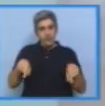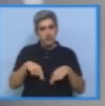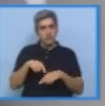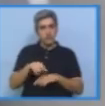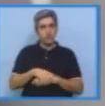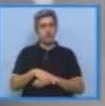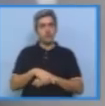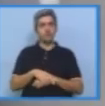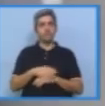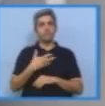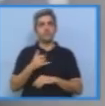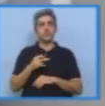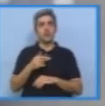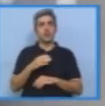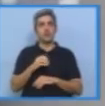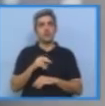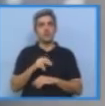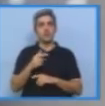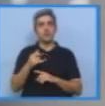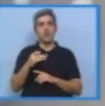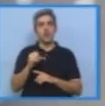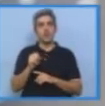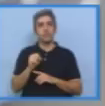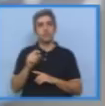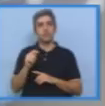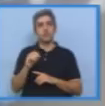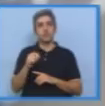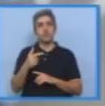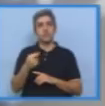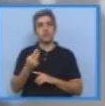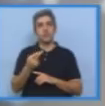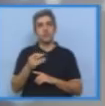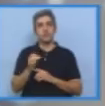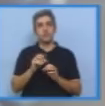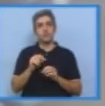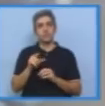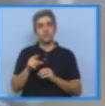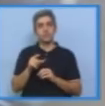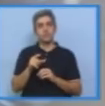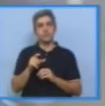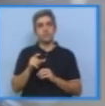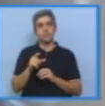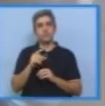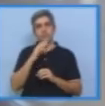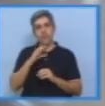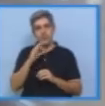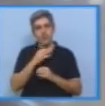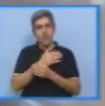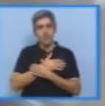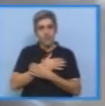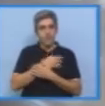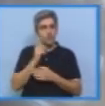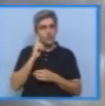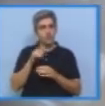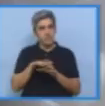também, Diácono Tiago Esteves, a preparação que é necessário fazer também com familiares, com amigos, que enfim, é um